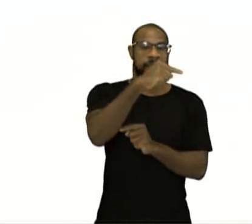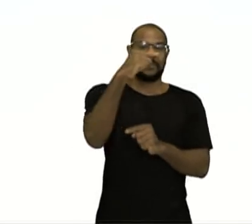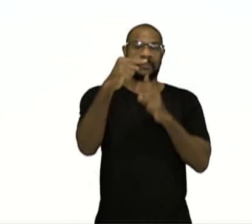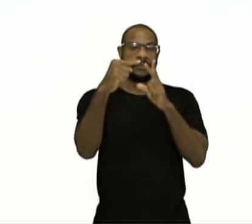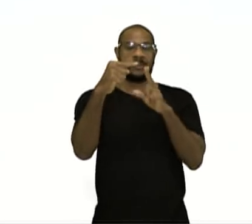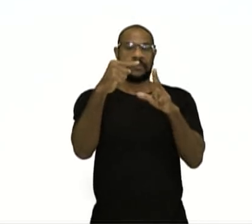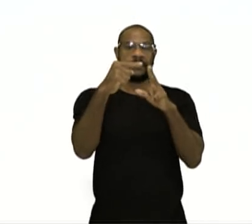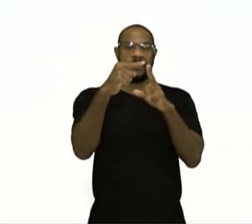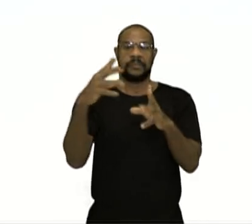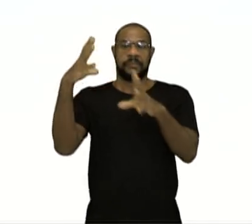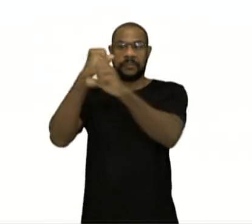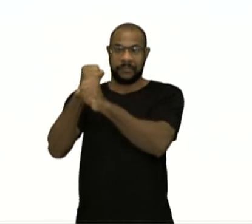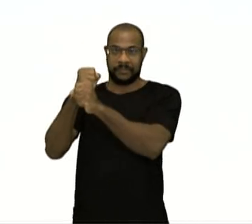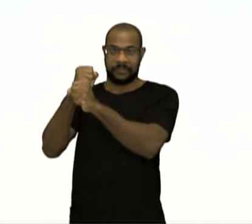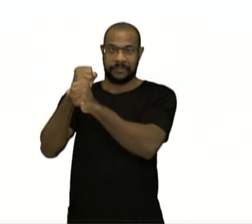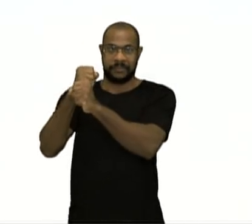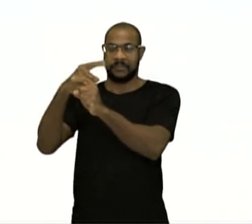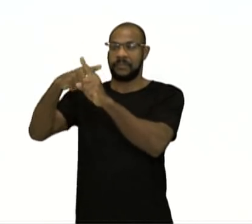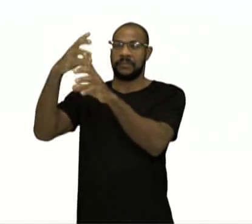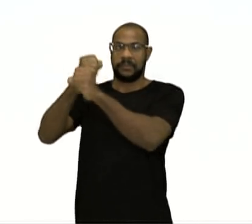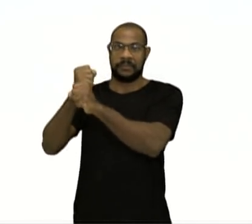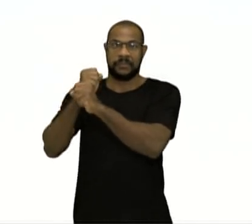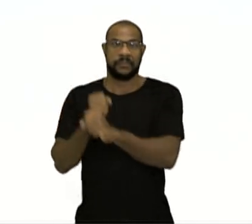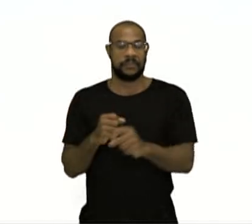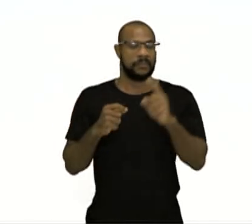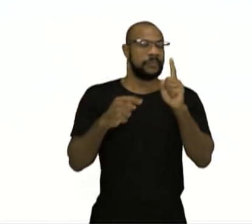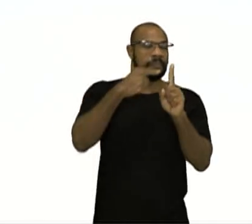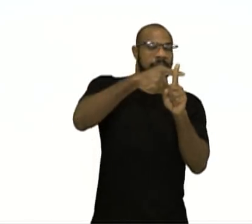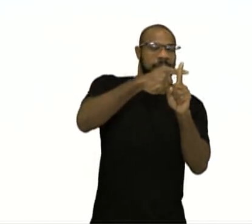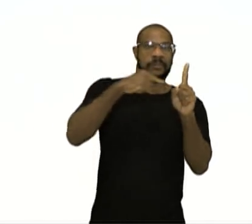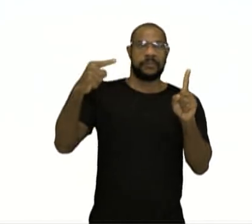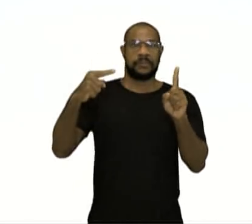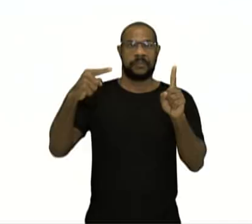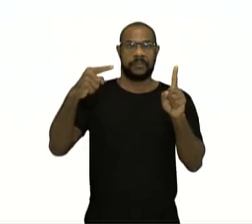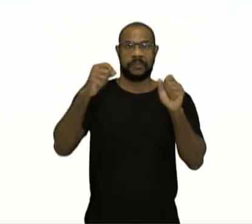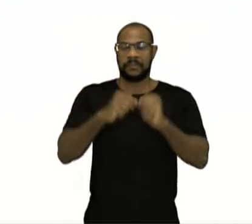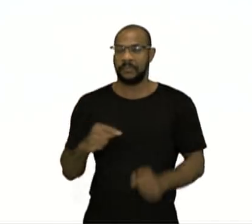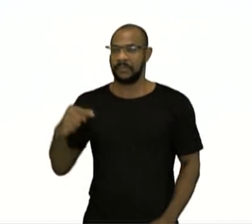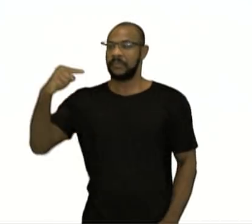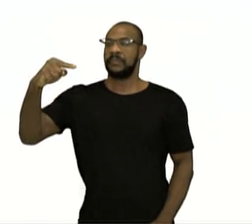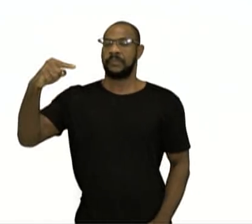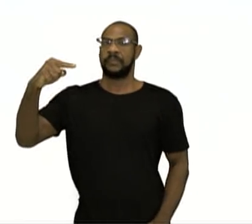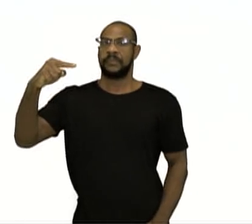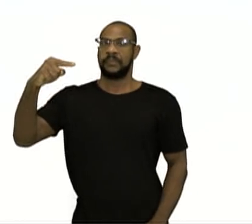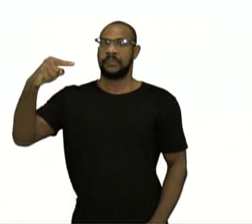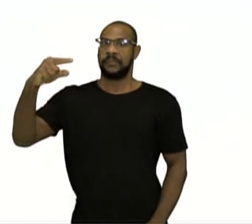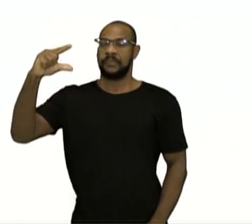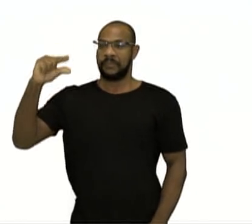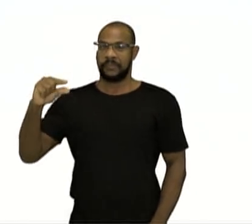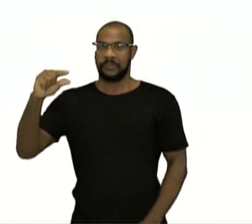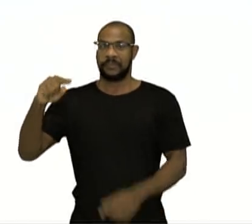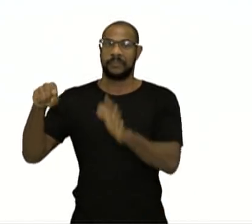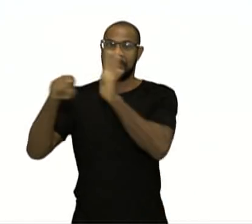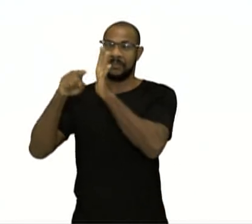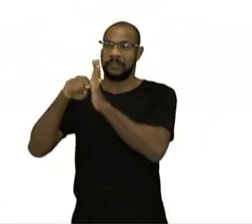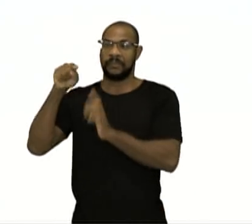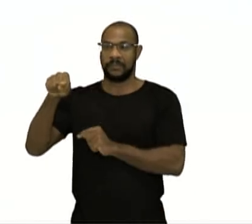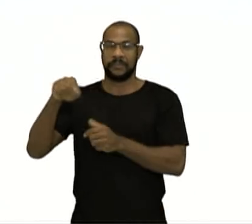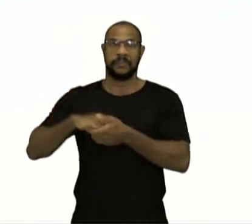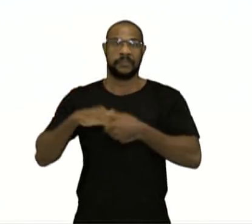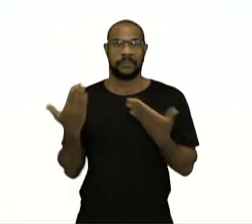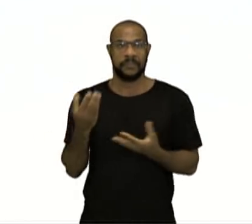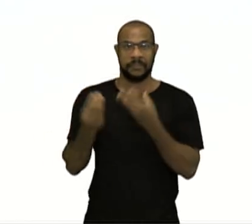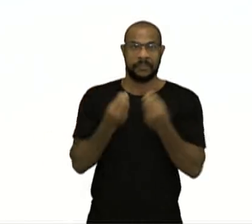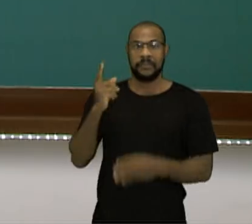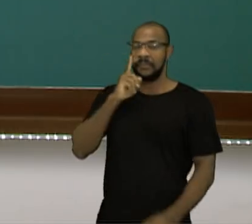vamos somar os números. Sinais diferentes, nós vamos diminuir os números. Então, nessa situação, nós